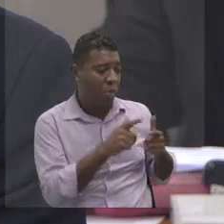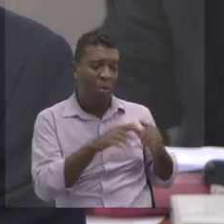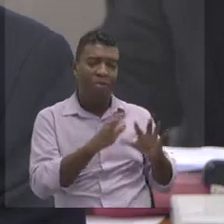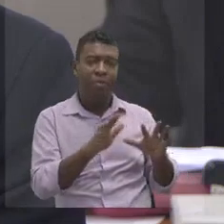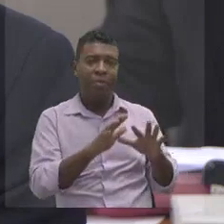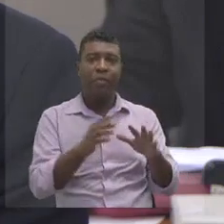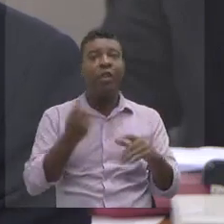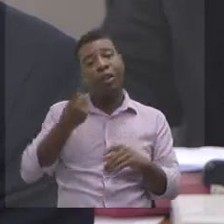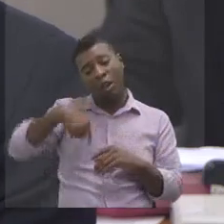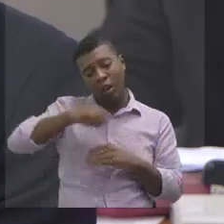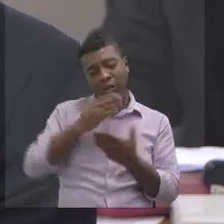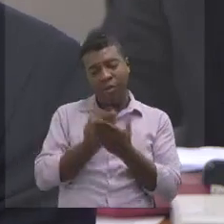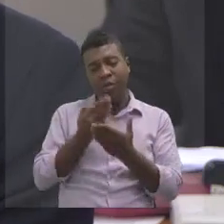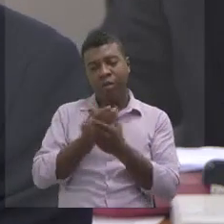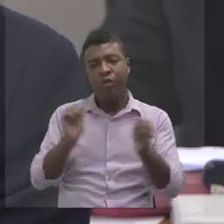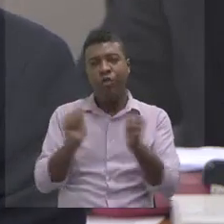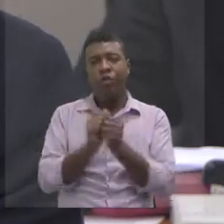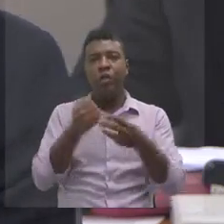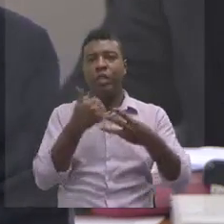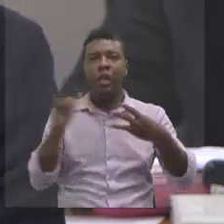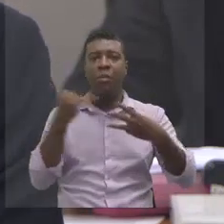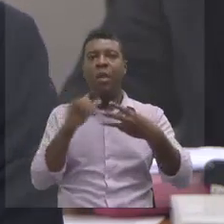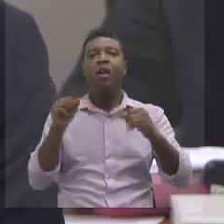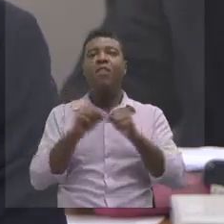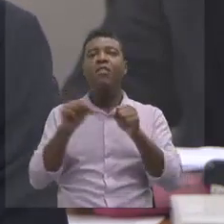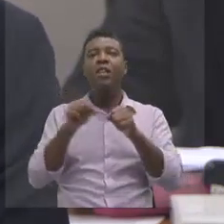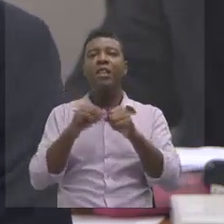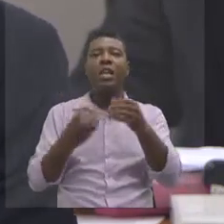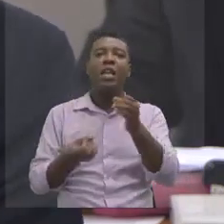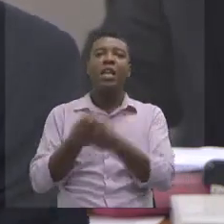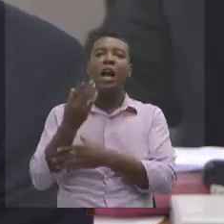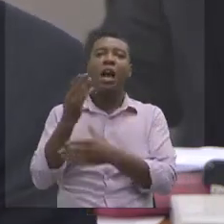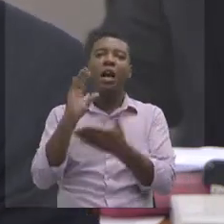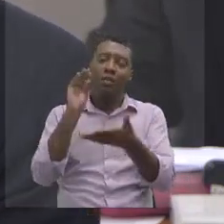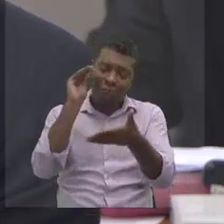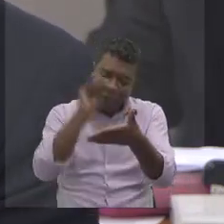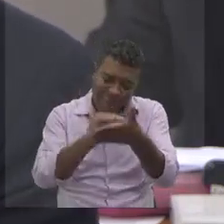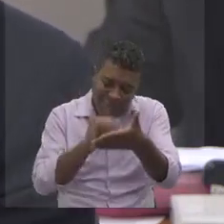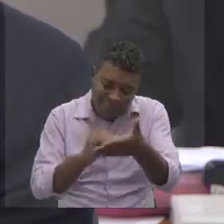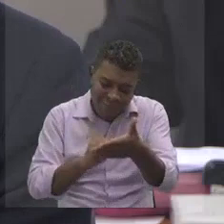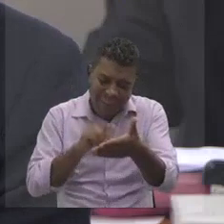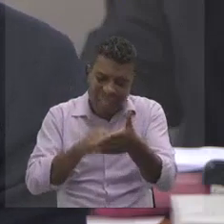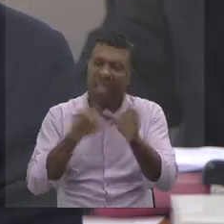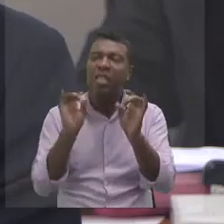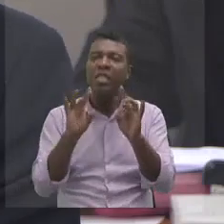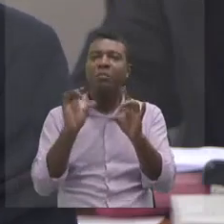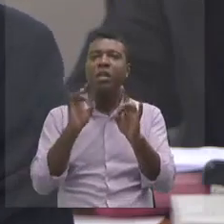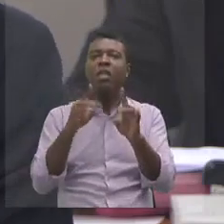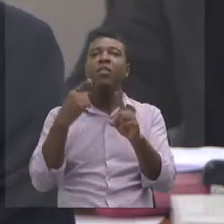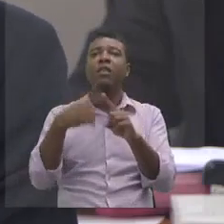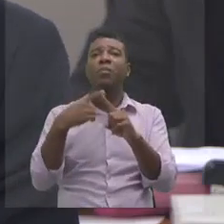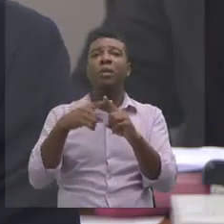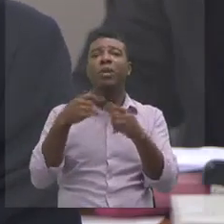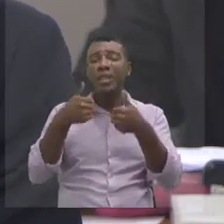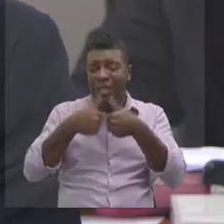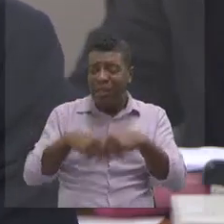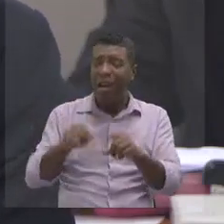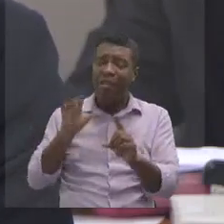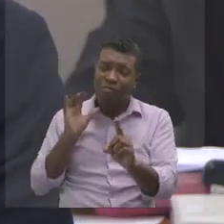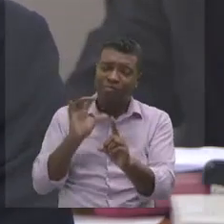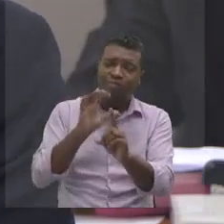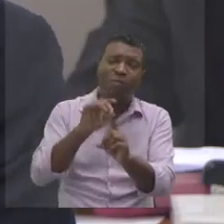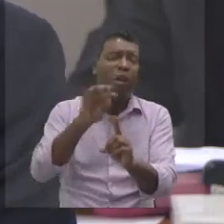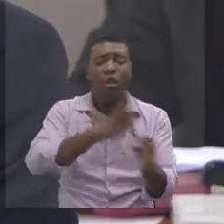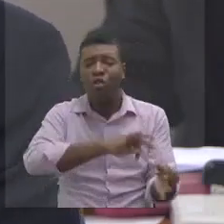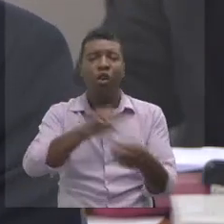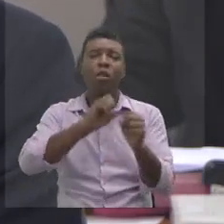os municípios e não se comprometemos a fazer uma agenda específica deputada pra gente buscar uma solução para esse tema que a gente sabe que afeta ali toda a população né